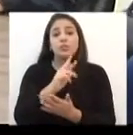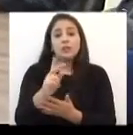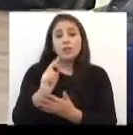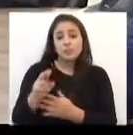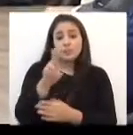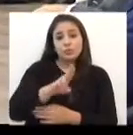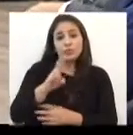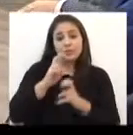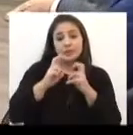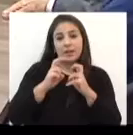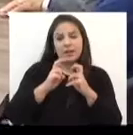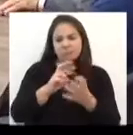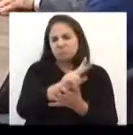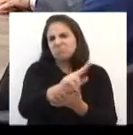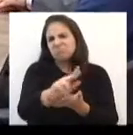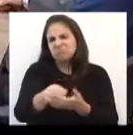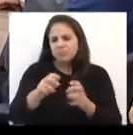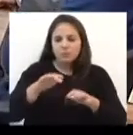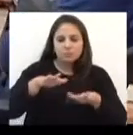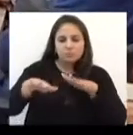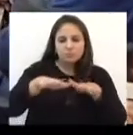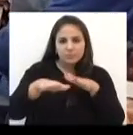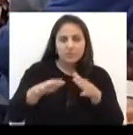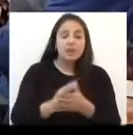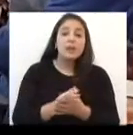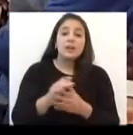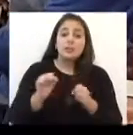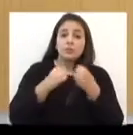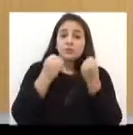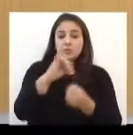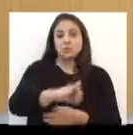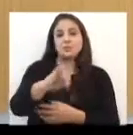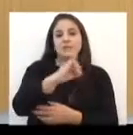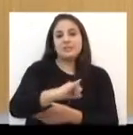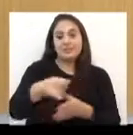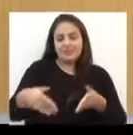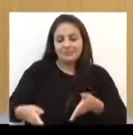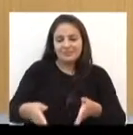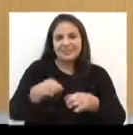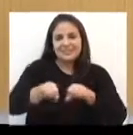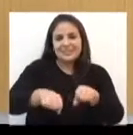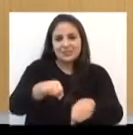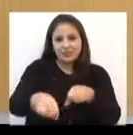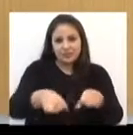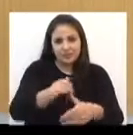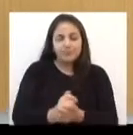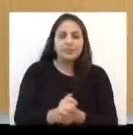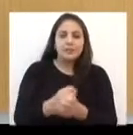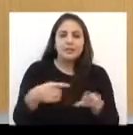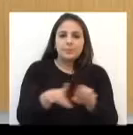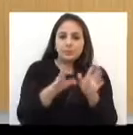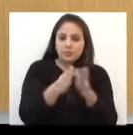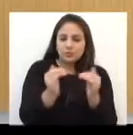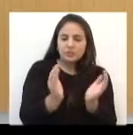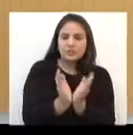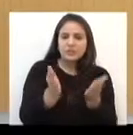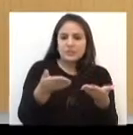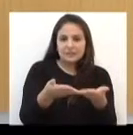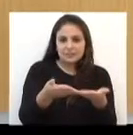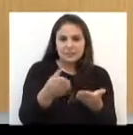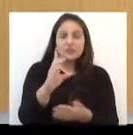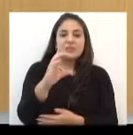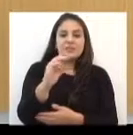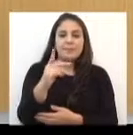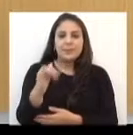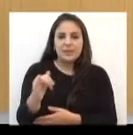transporte, reforçando então a importância da ciclovia. Requerimento para a criação da CPI, que deve